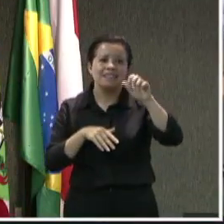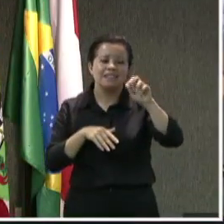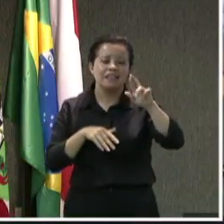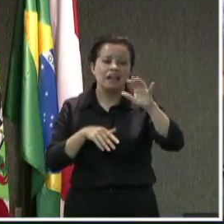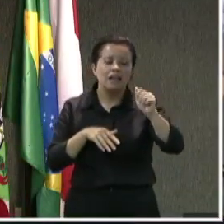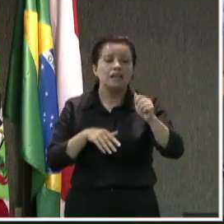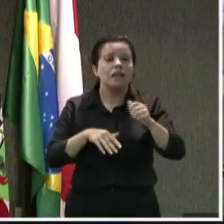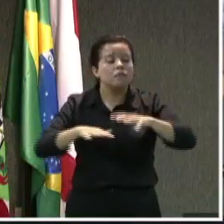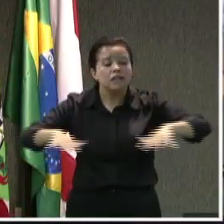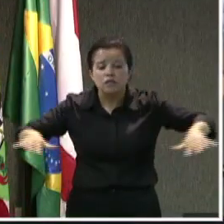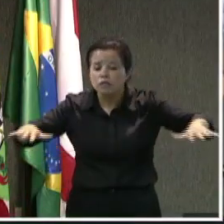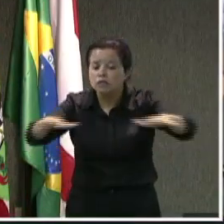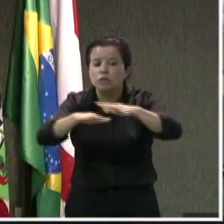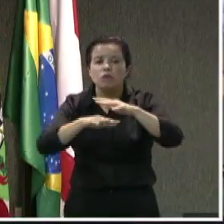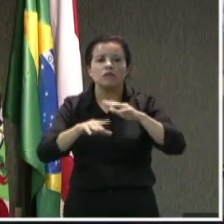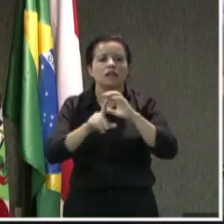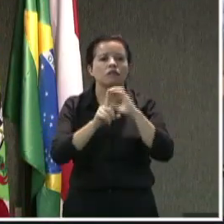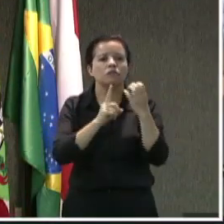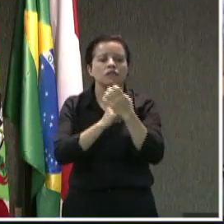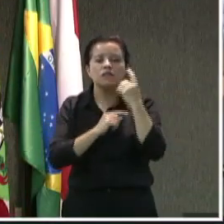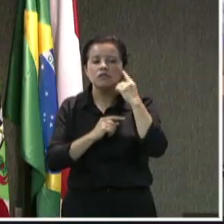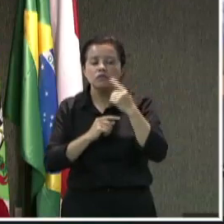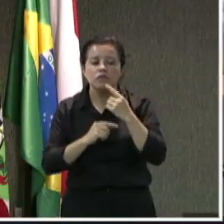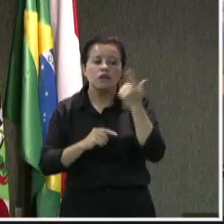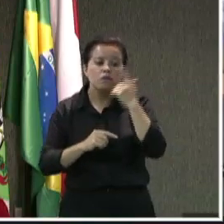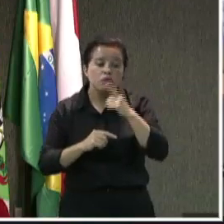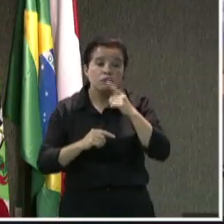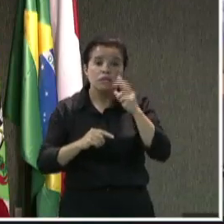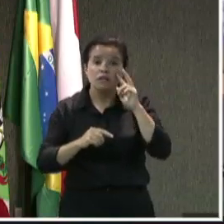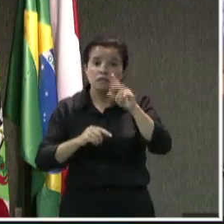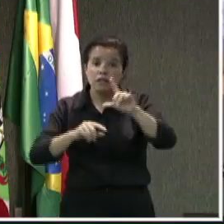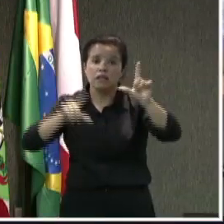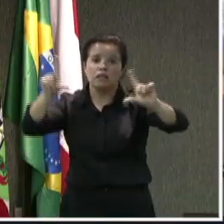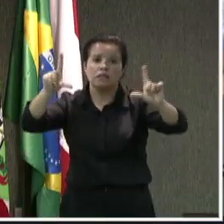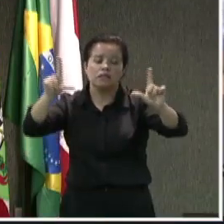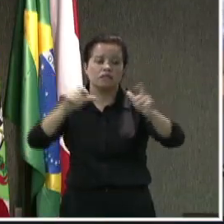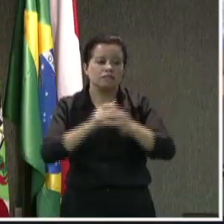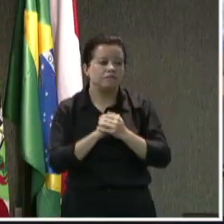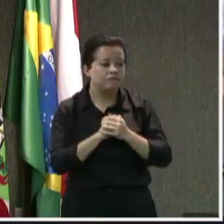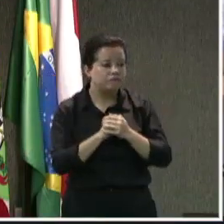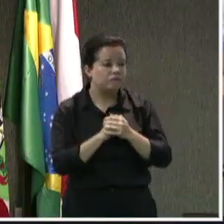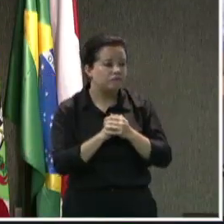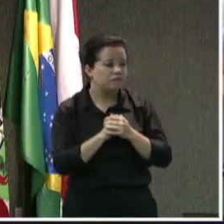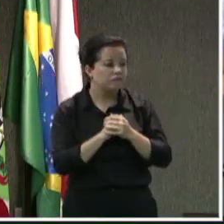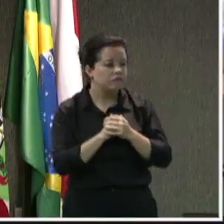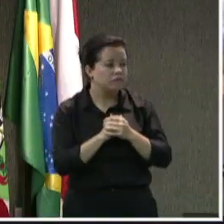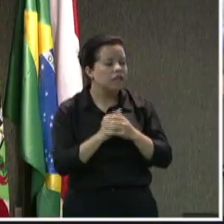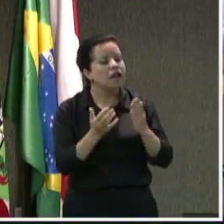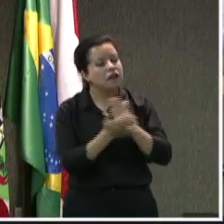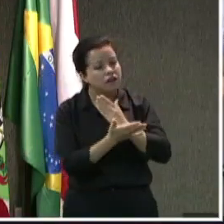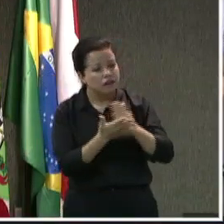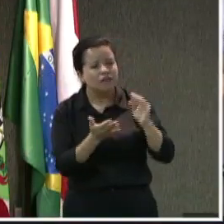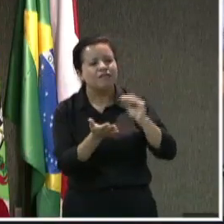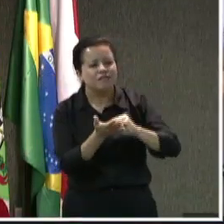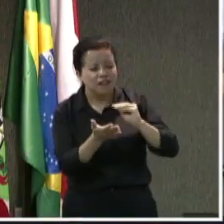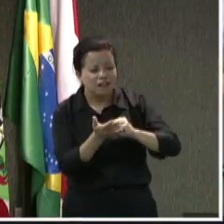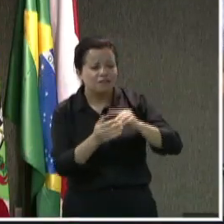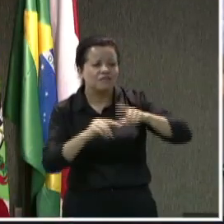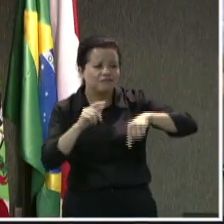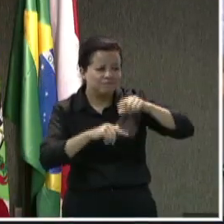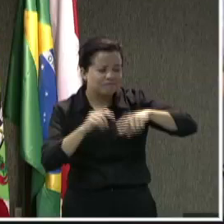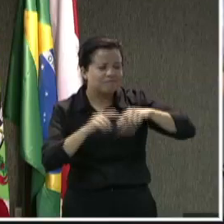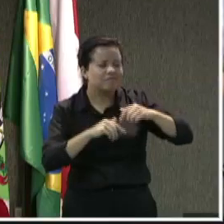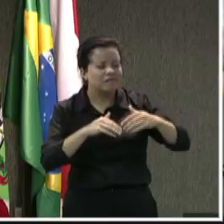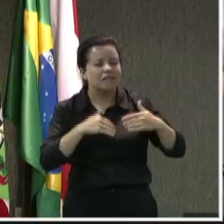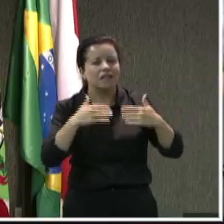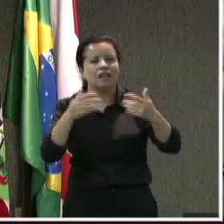possa acompanhar, para ser um pacote completo. E estão faltando alguns equipamentos técnicos para poder viabilizar